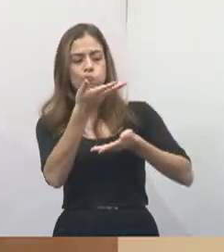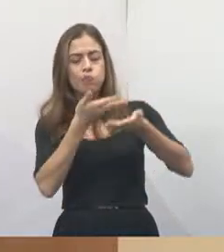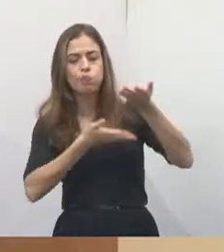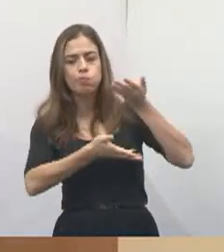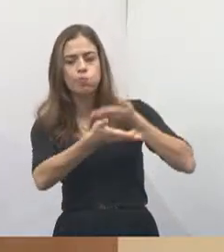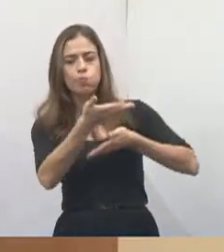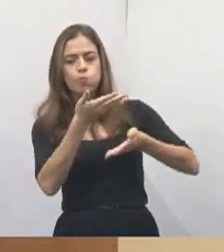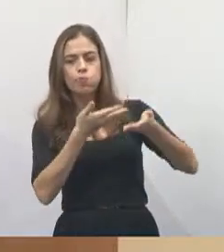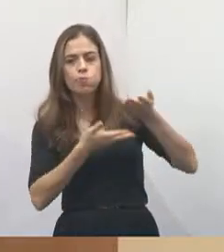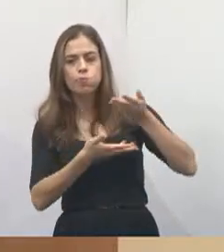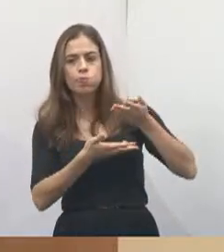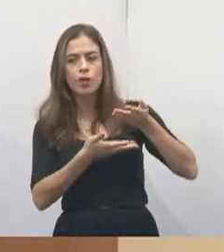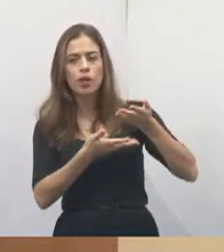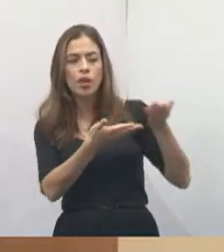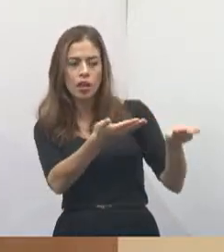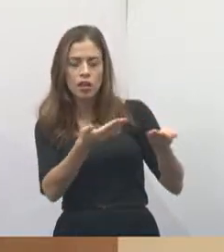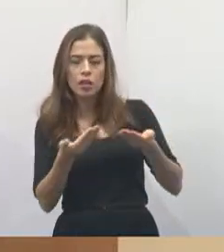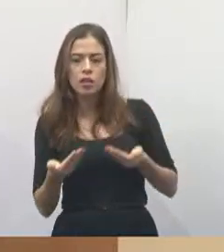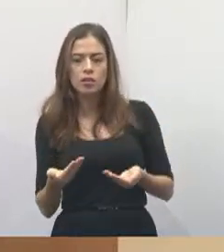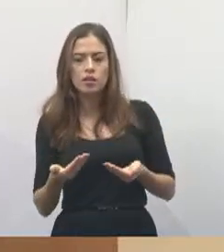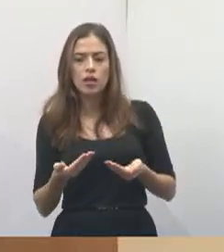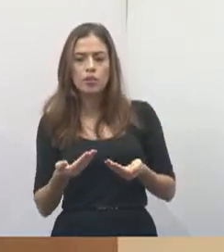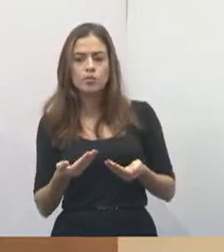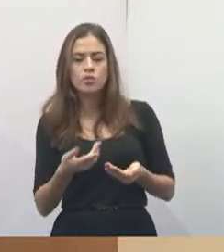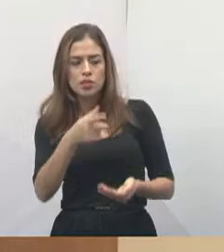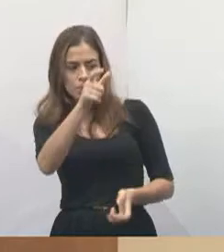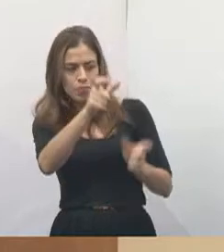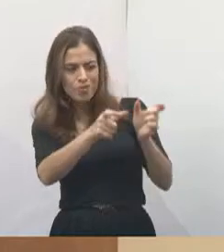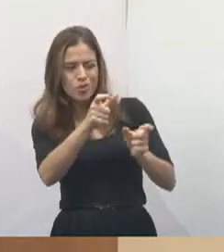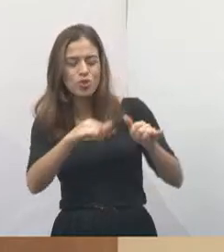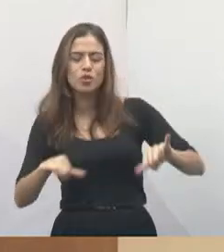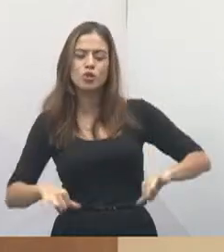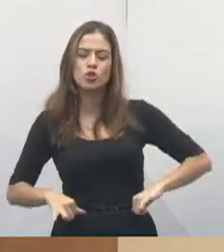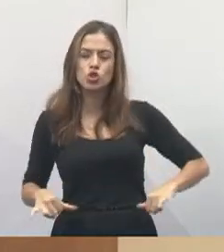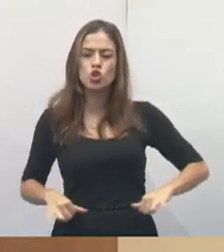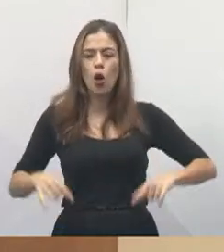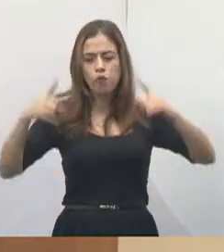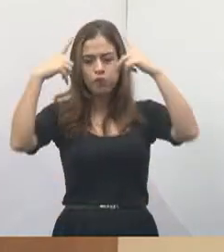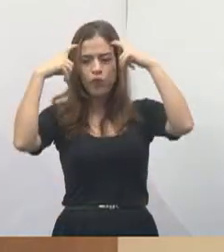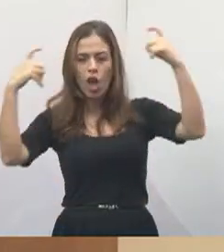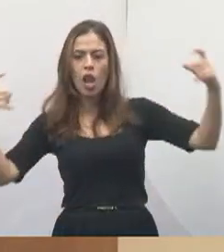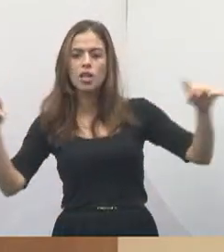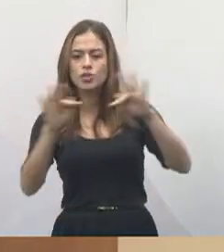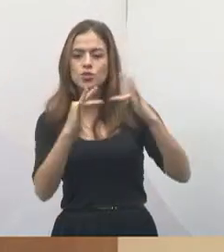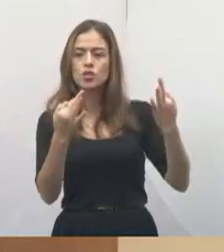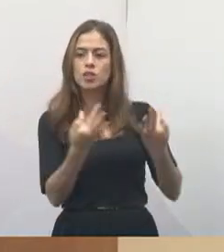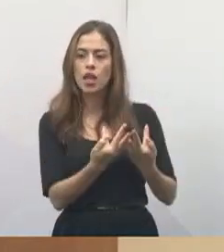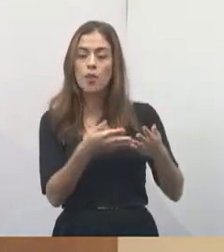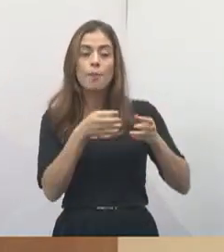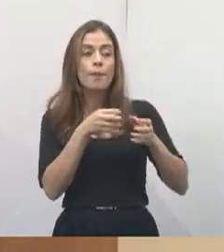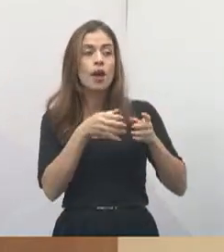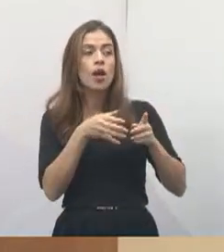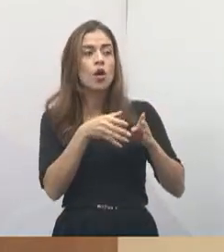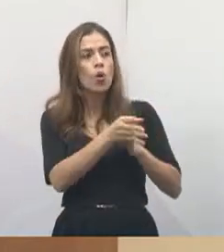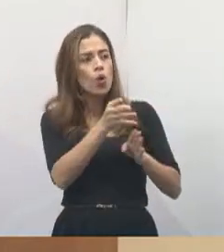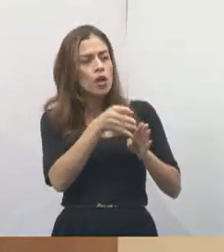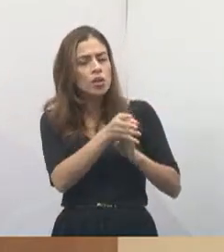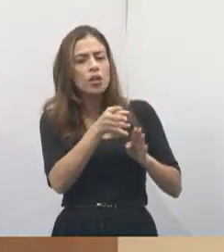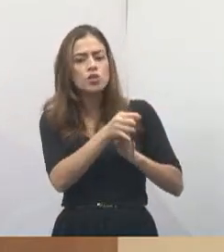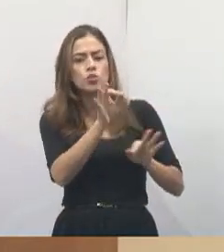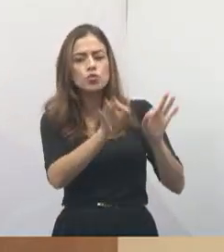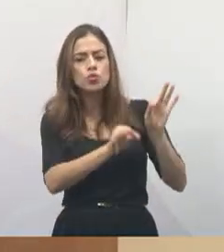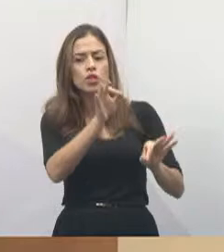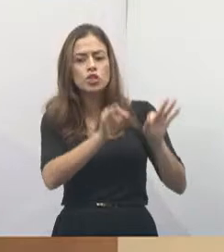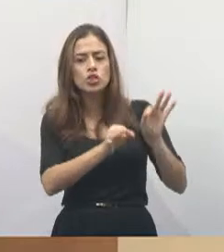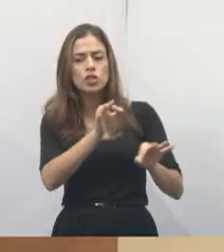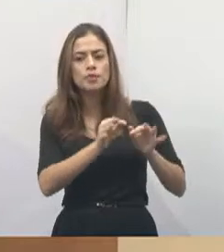nós atendemos vítimas de violência doméstica. Nós fazemos orientação jurídica às vítimas de violência